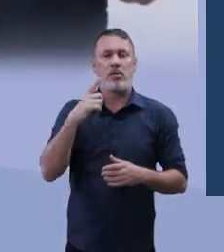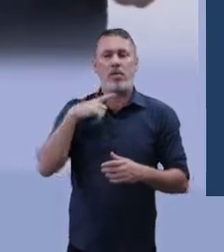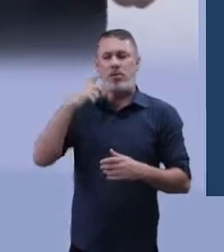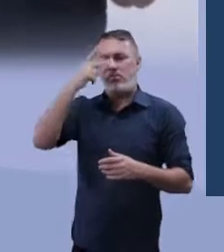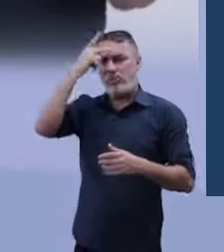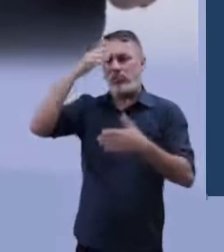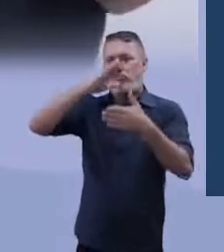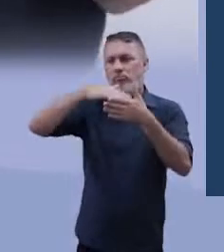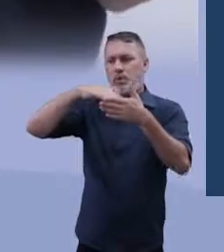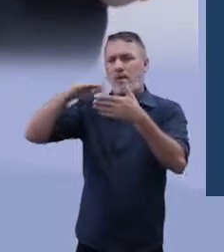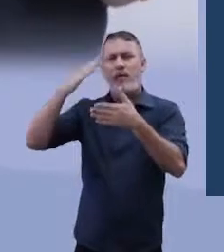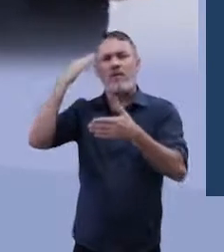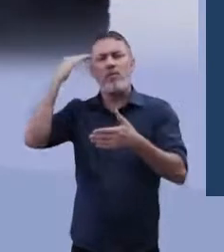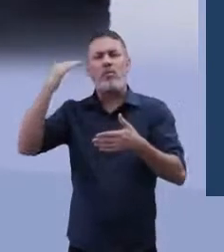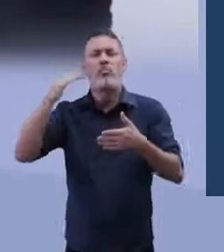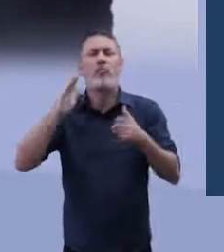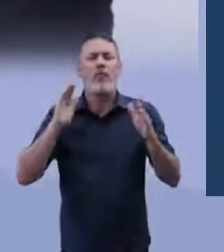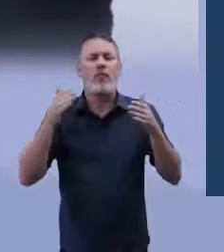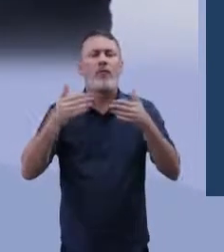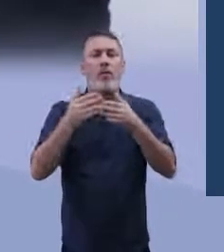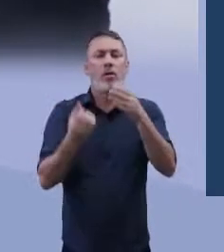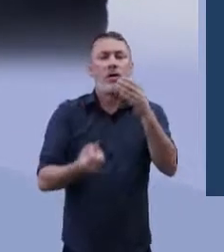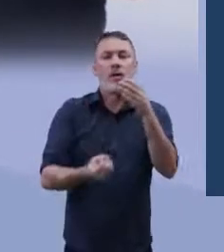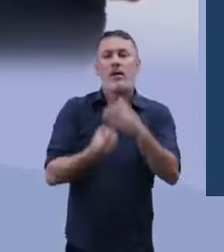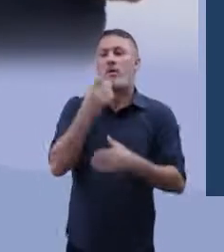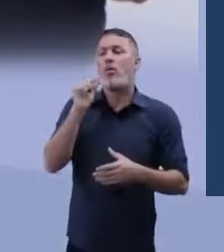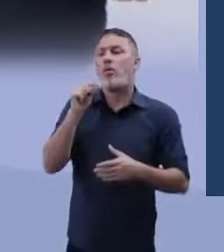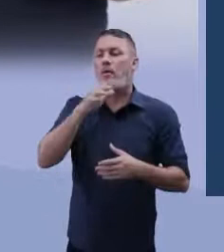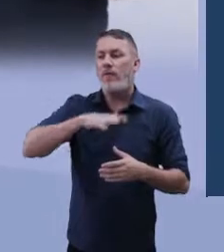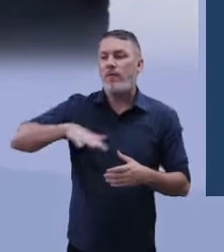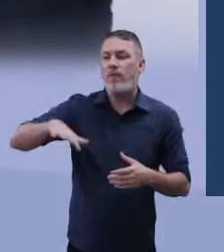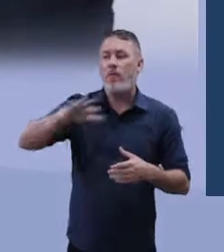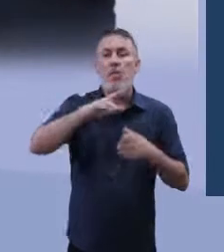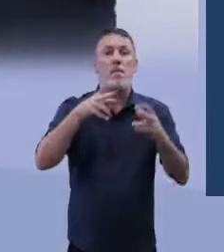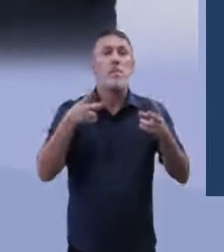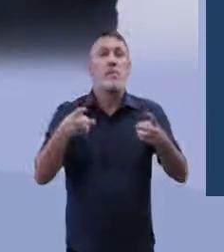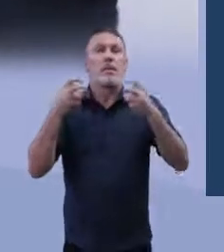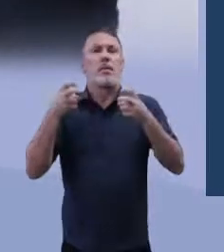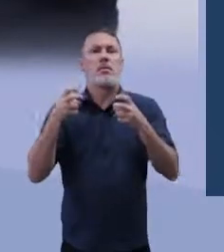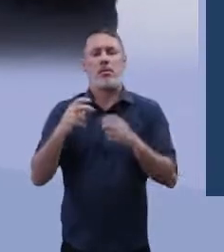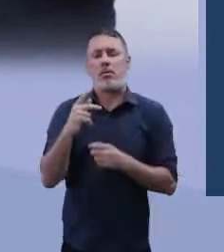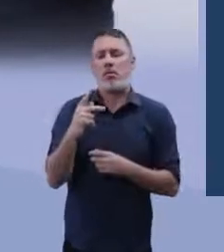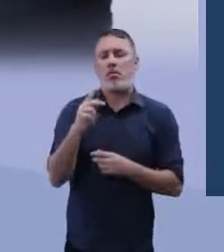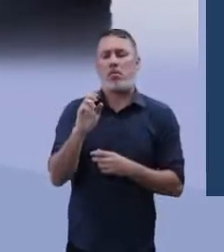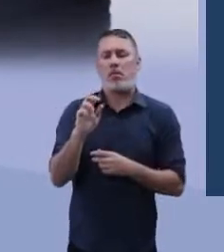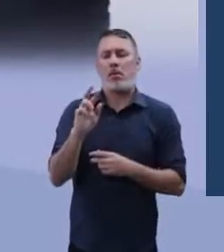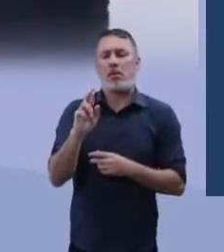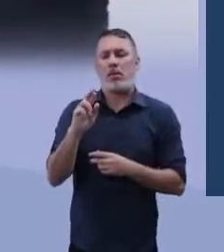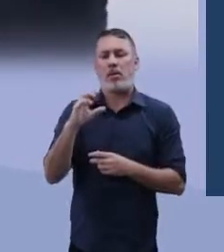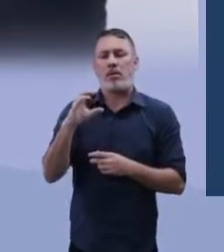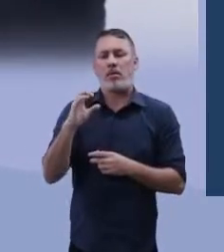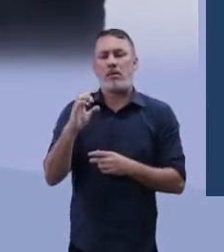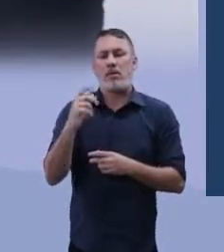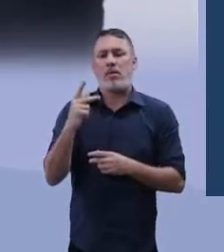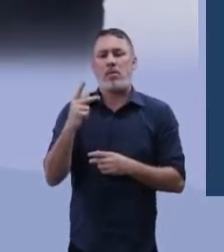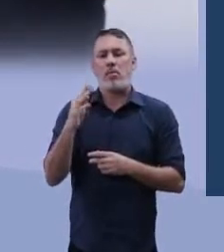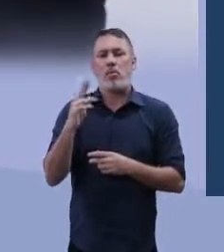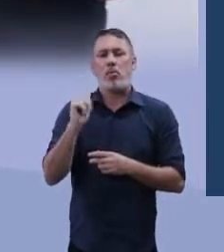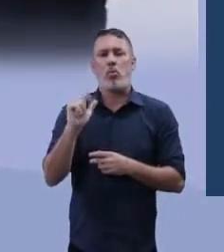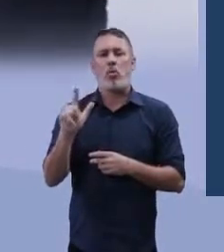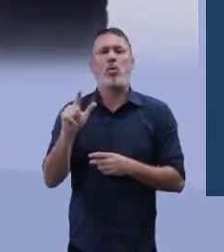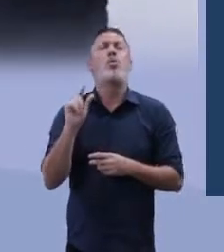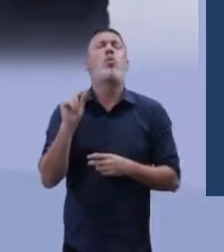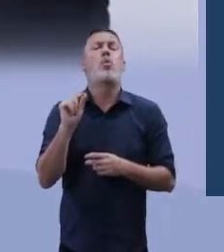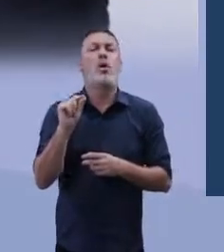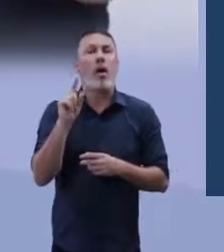enfoque perceptual. O que significa perceptual? Tudo aquilo que se percebe, tudo aquilo que se